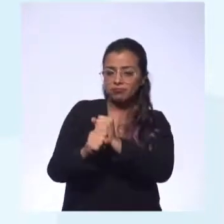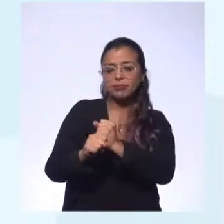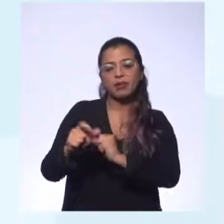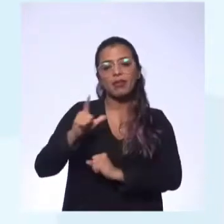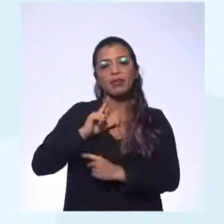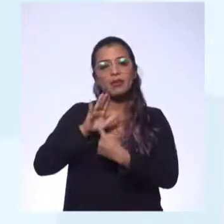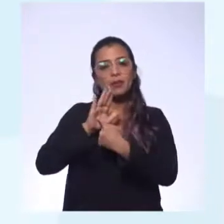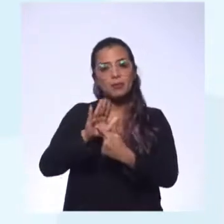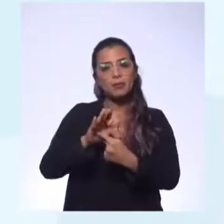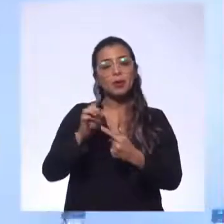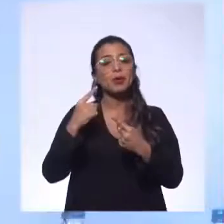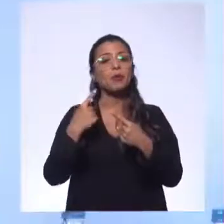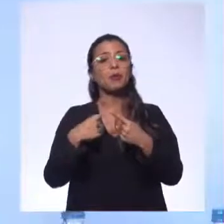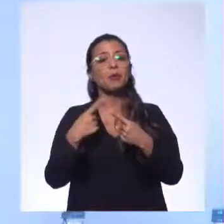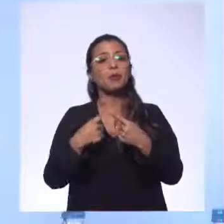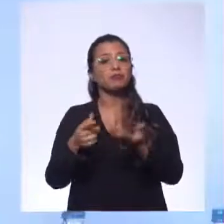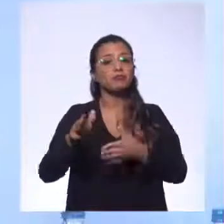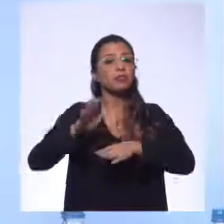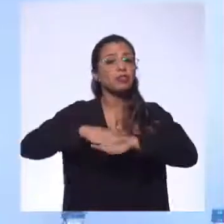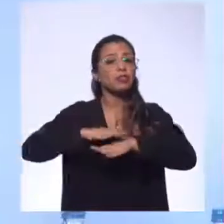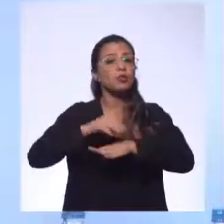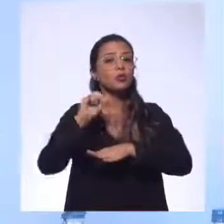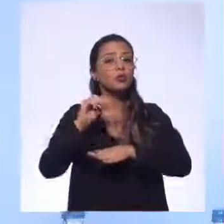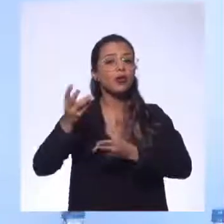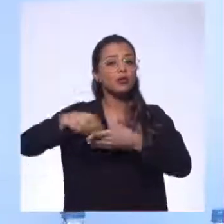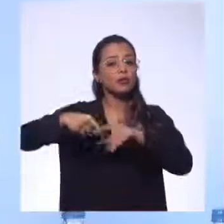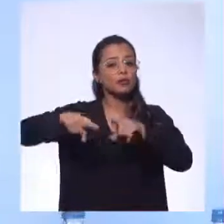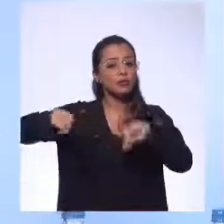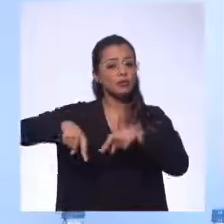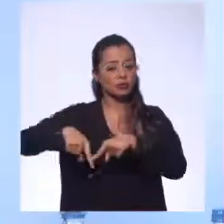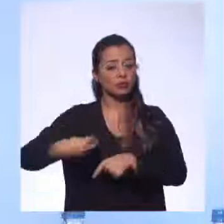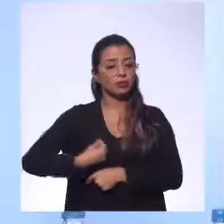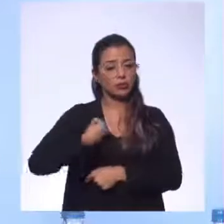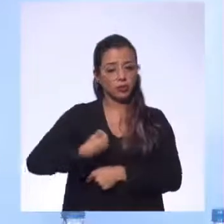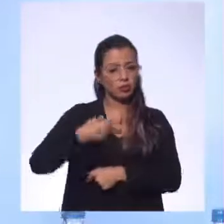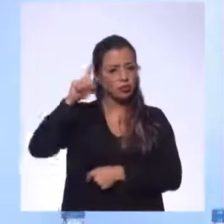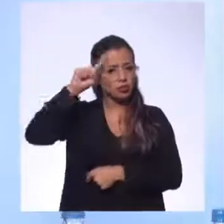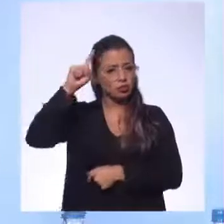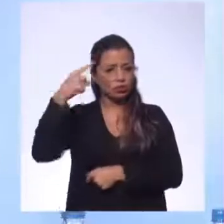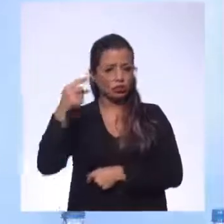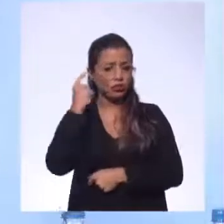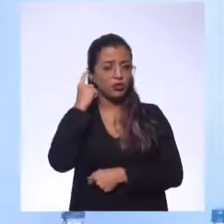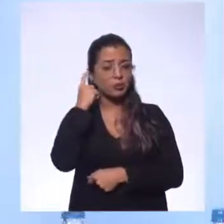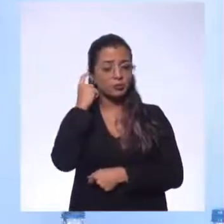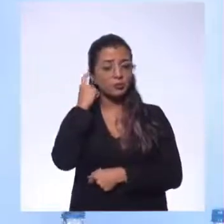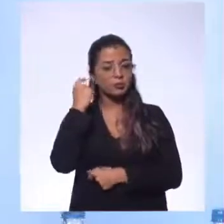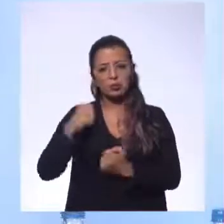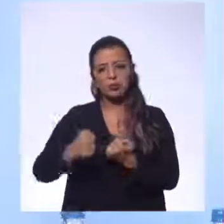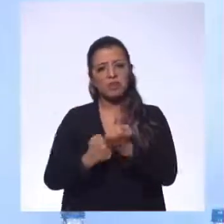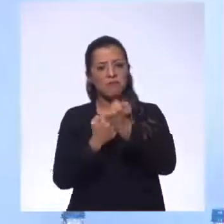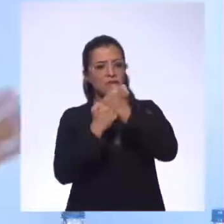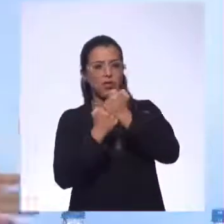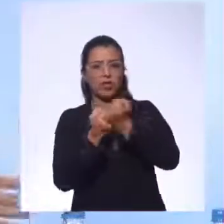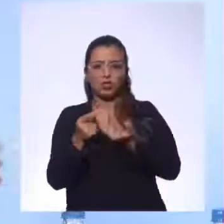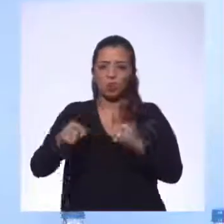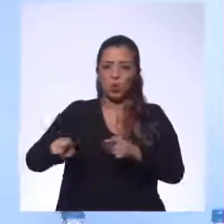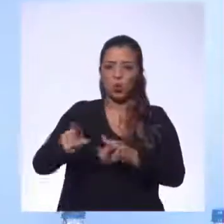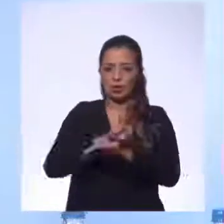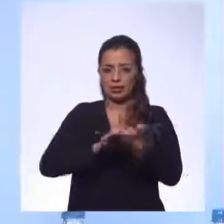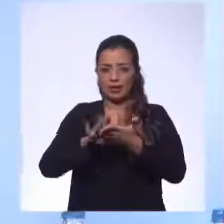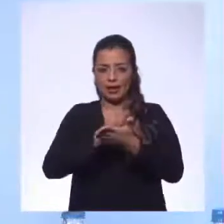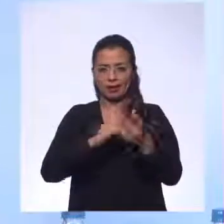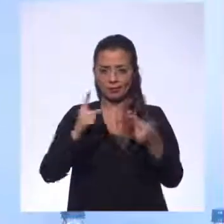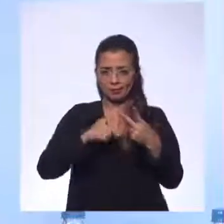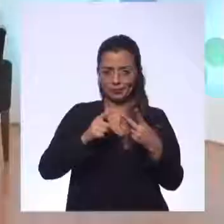finalidade dos smartphones, o que eles têm feito na sala de aula? O dia a dia, a vida como ela está ali, está neutro, né? Sim. Não defende,